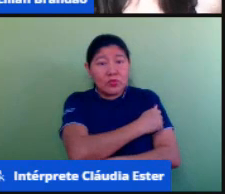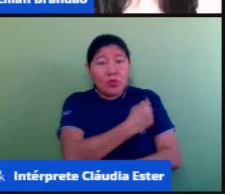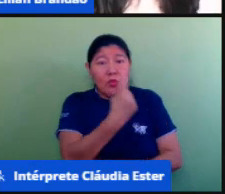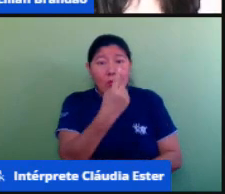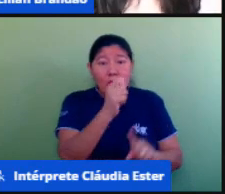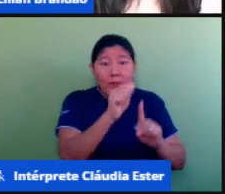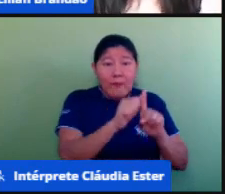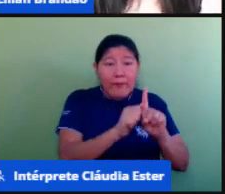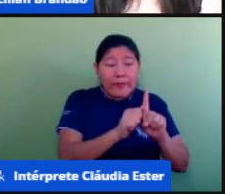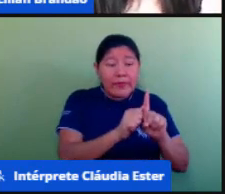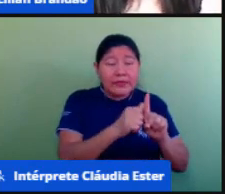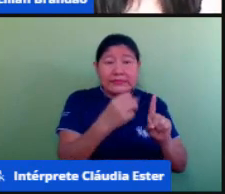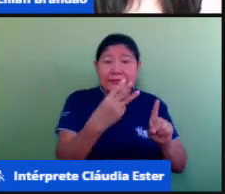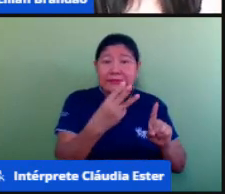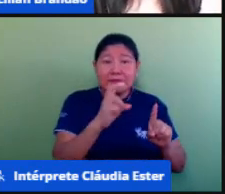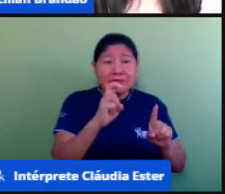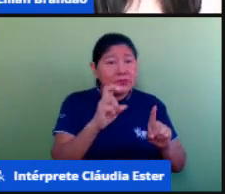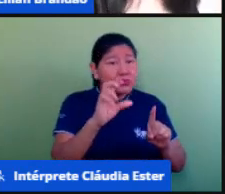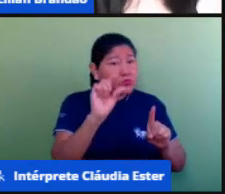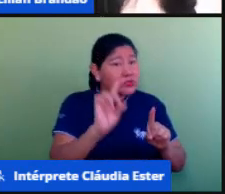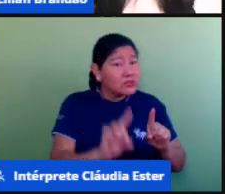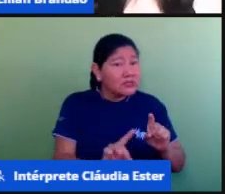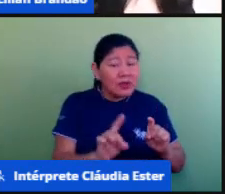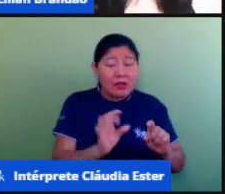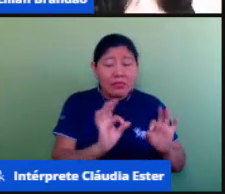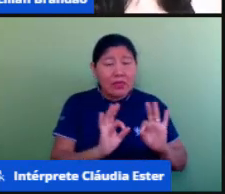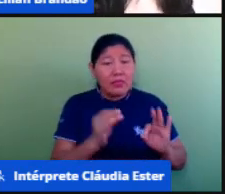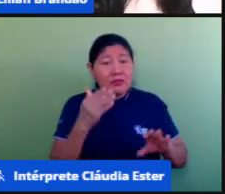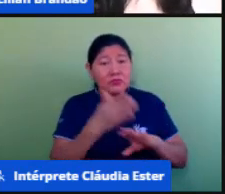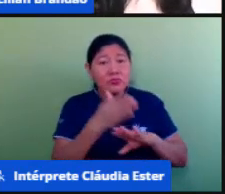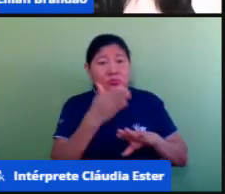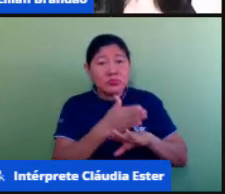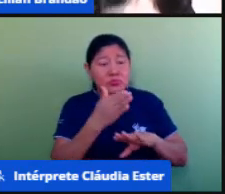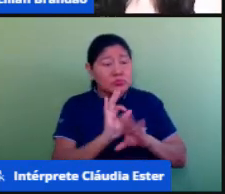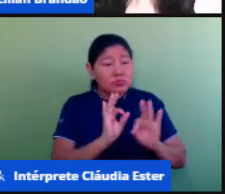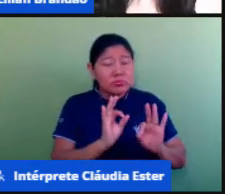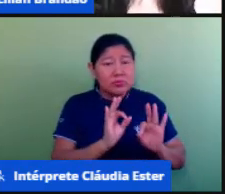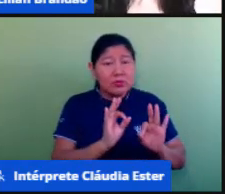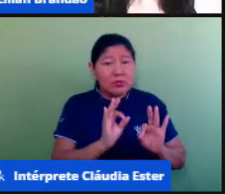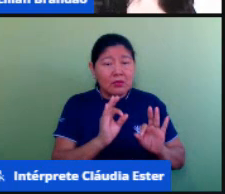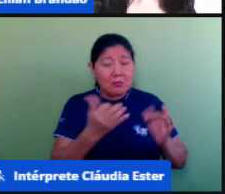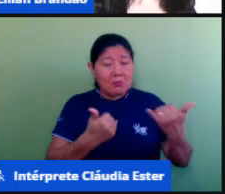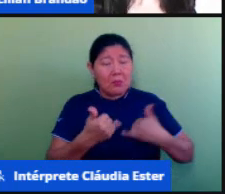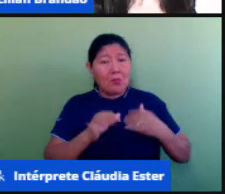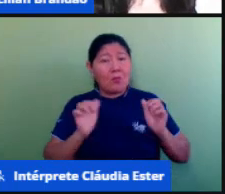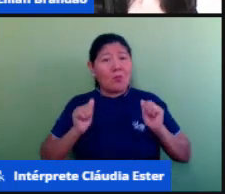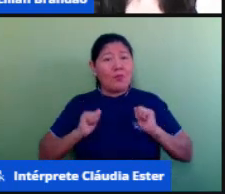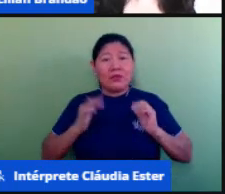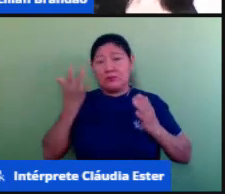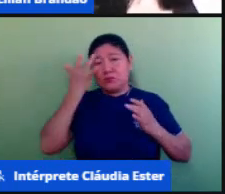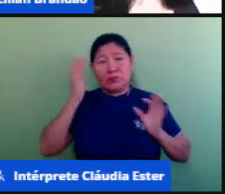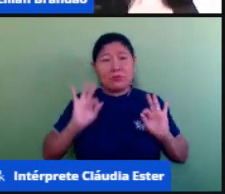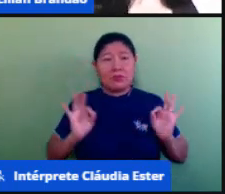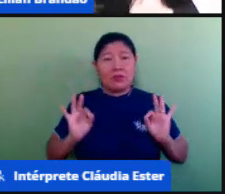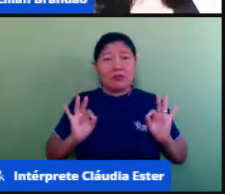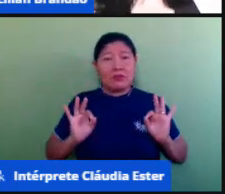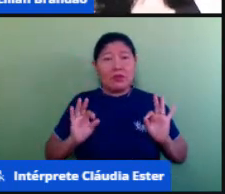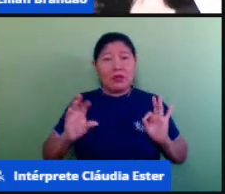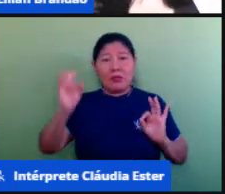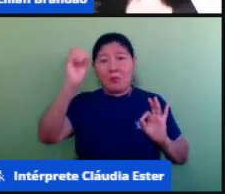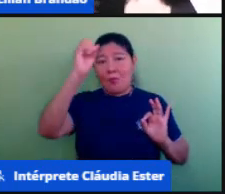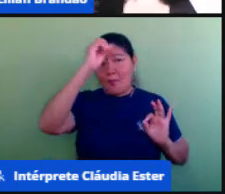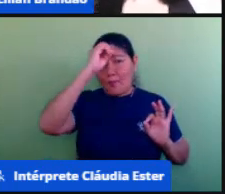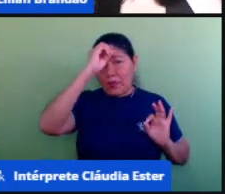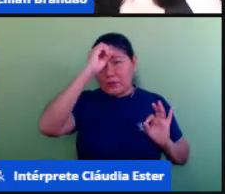dias, 35 dias sem participar das atividades e nós não tínhamos conhecimento. Com a prática da chamada, a ausência do aluno por